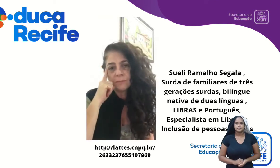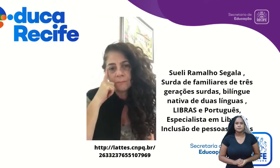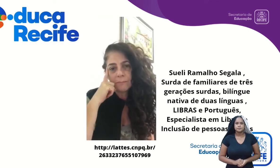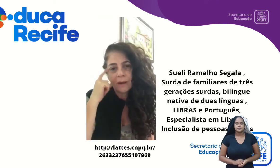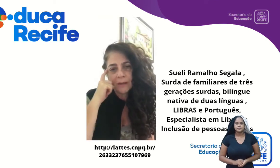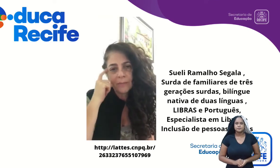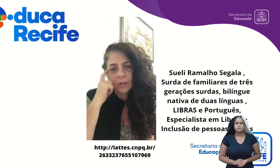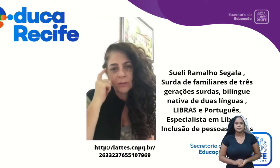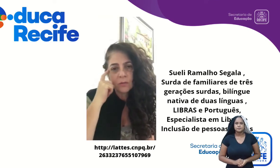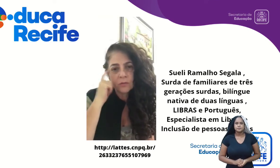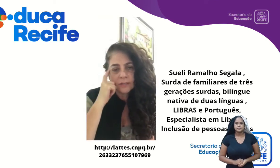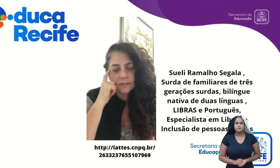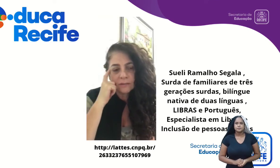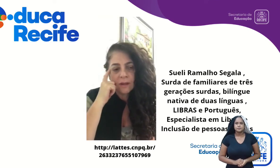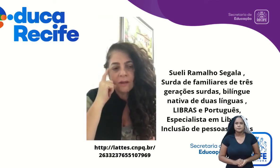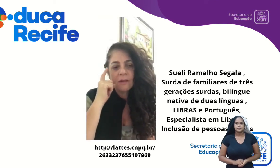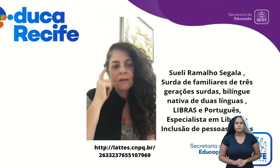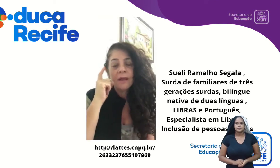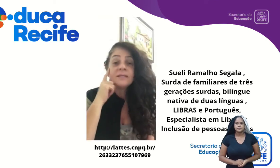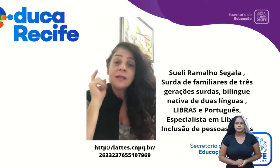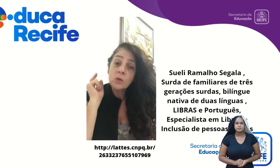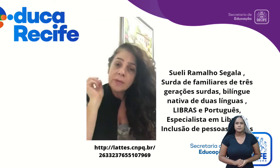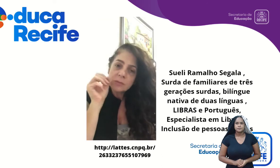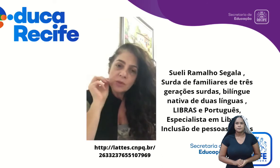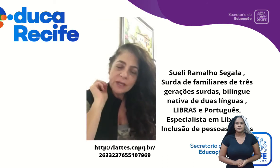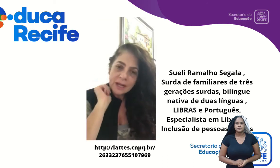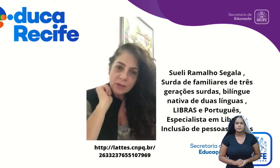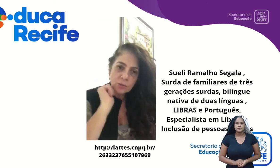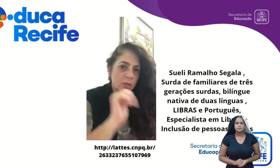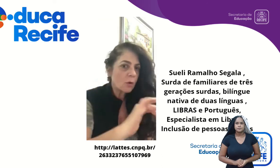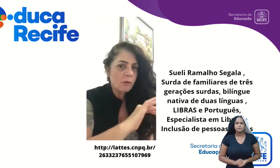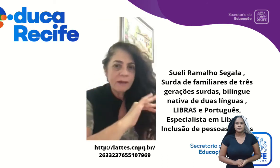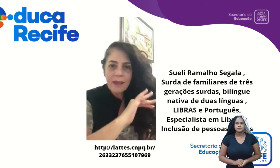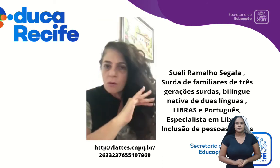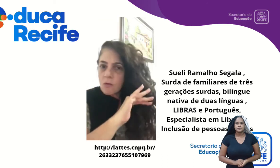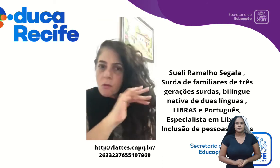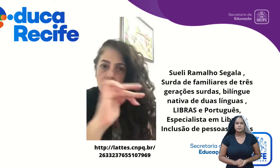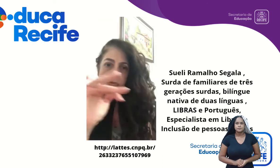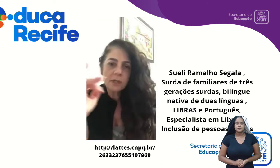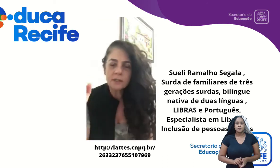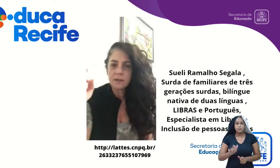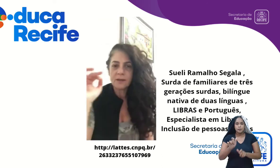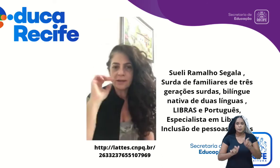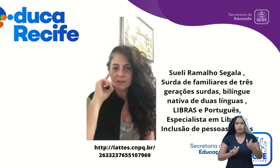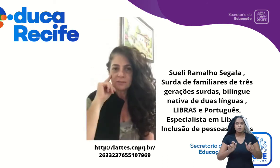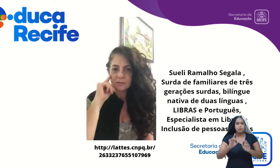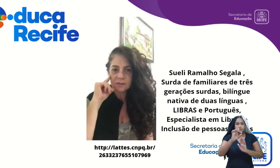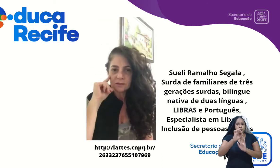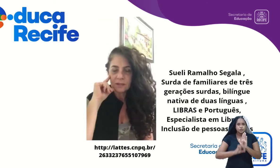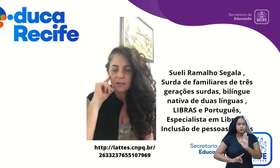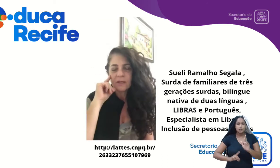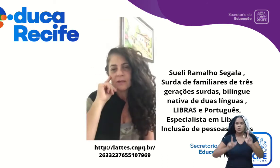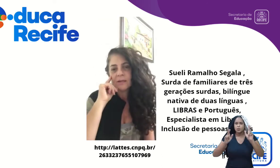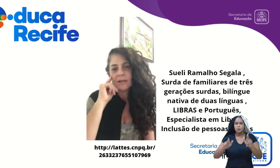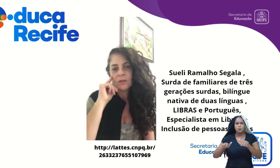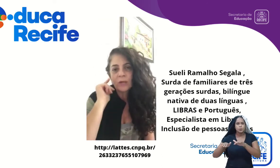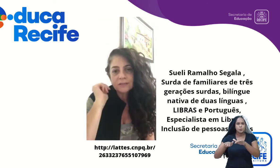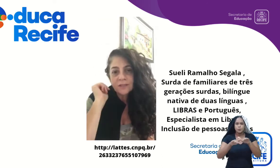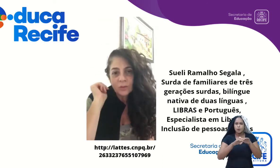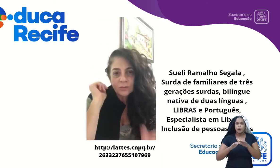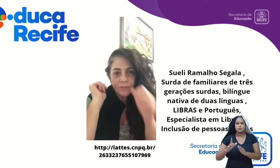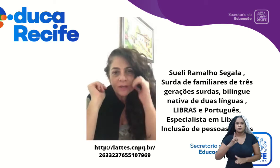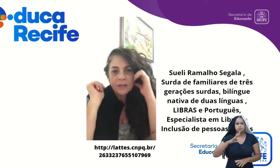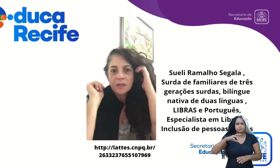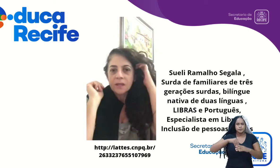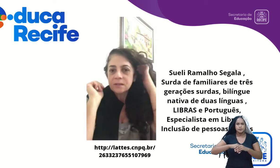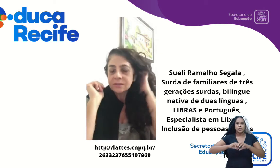precisamos lembrar uma coisa. Ele tem o mesmo direito de qualquer outra criança na